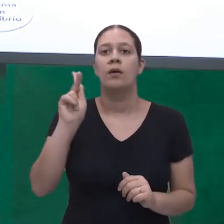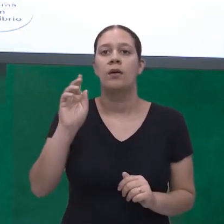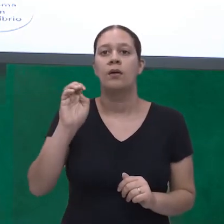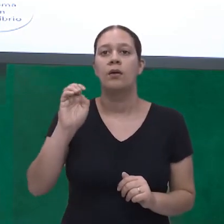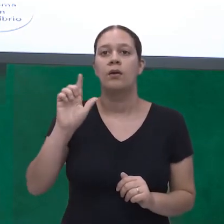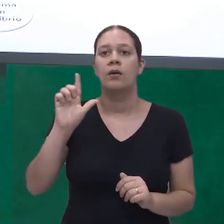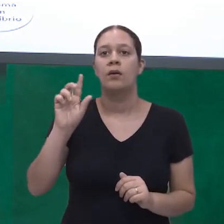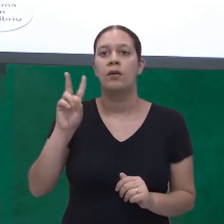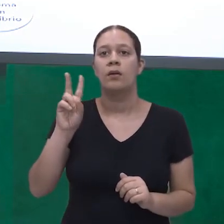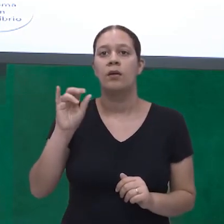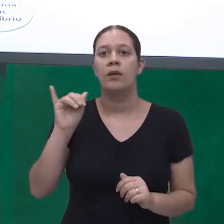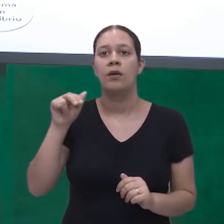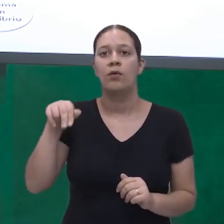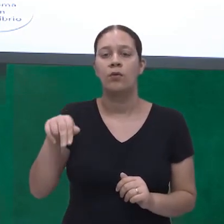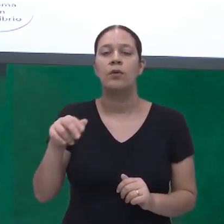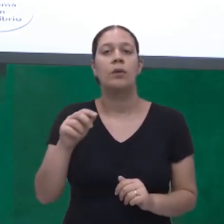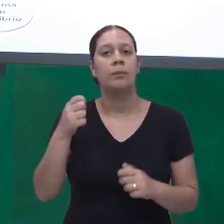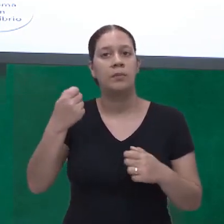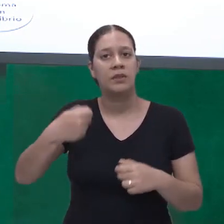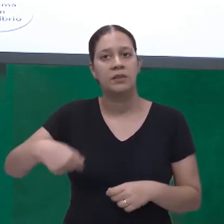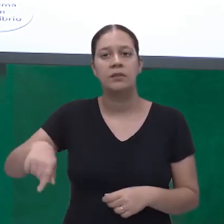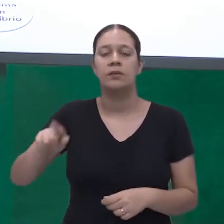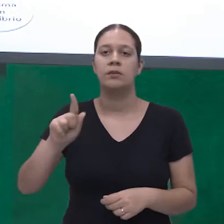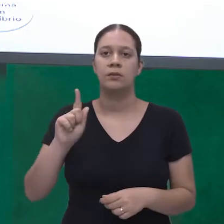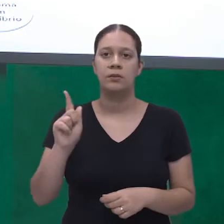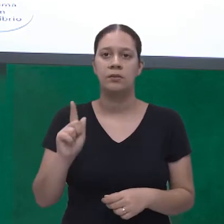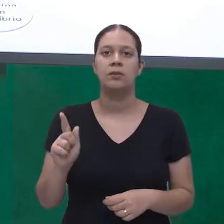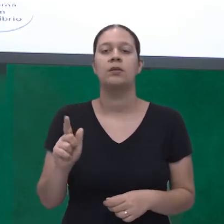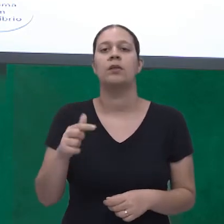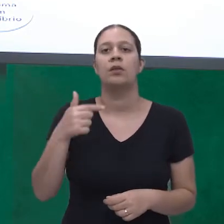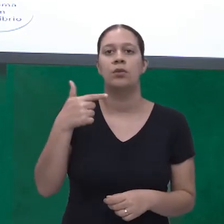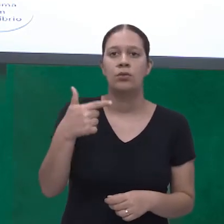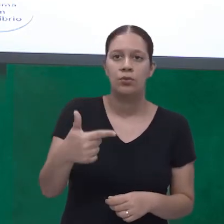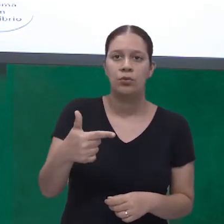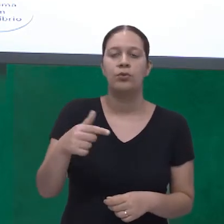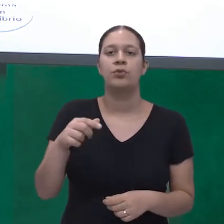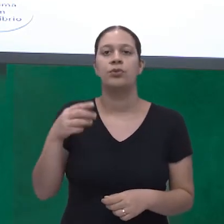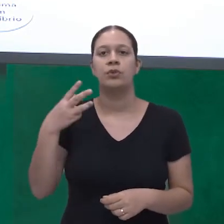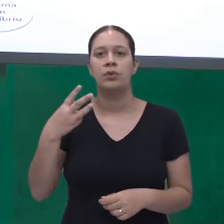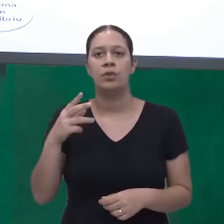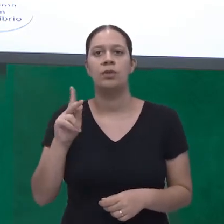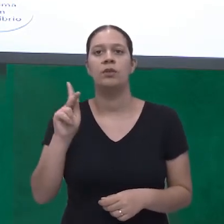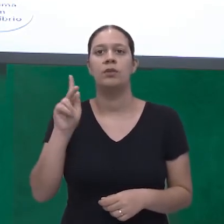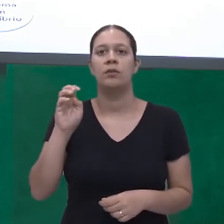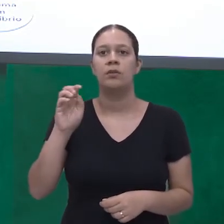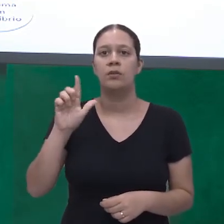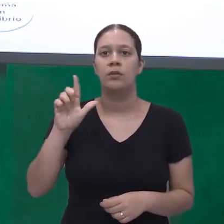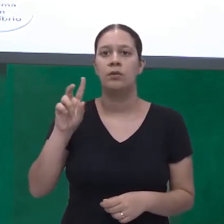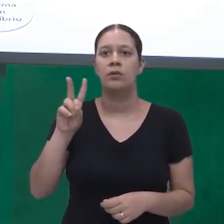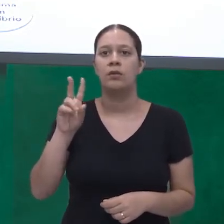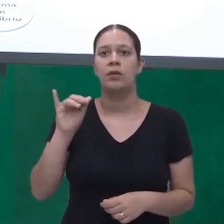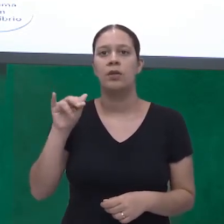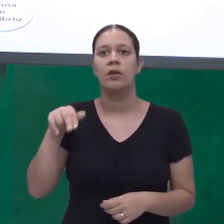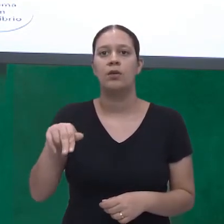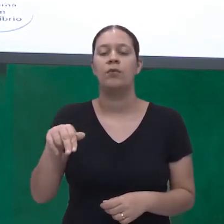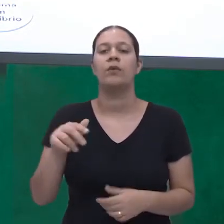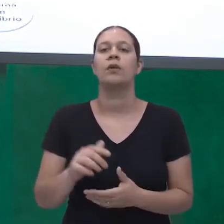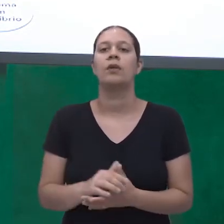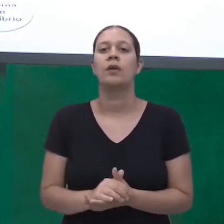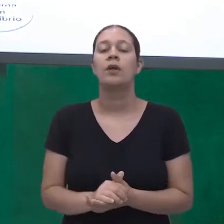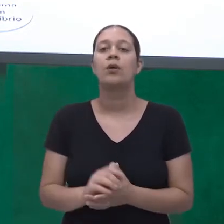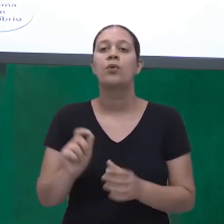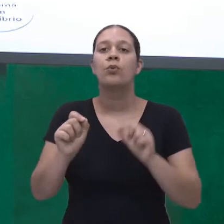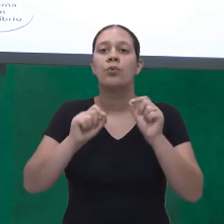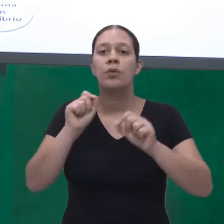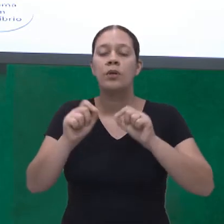valor negativo, você não precisa colocar o grau. Então, 1 Kelvin, 2 Kelvin, 3 Kelvin e assim vai. Bom, e aí o